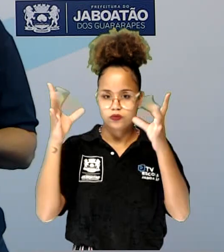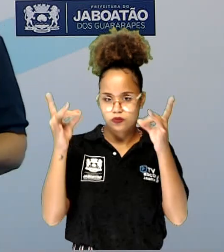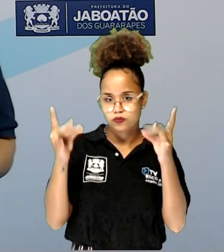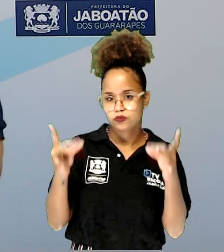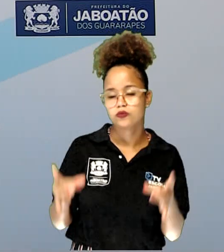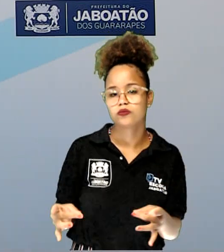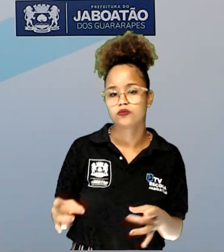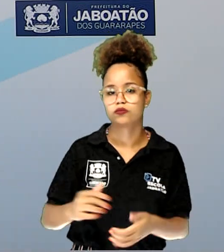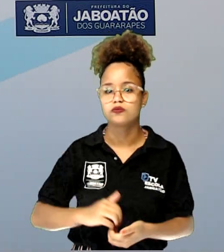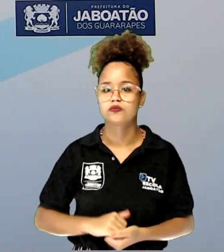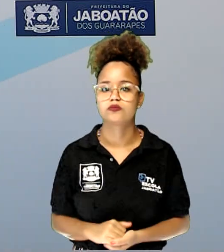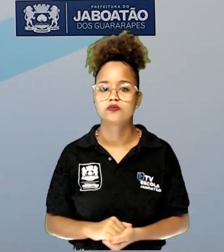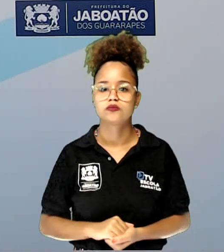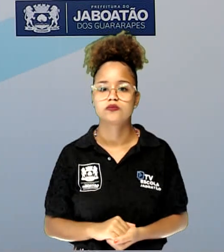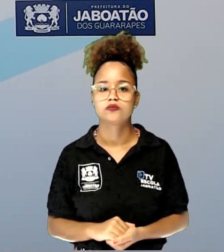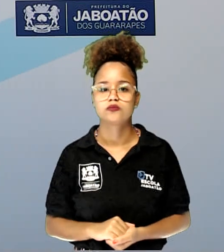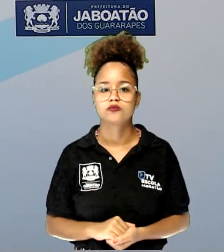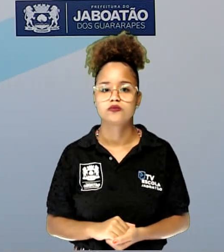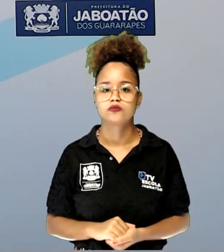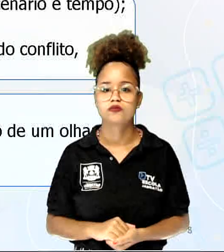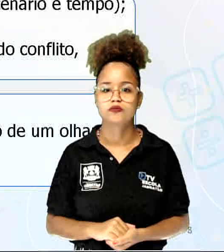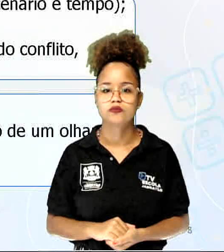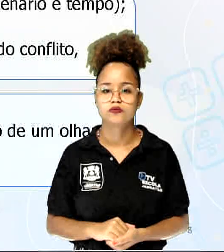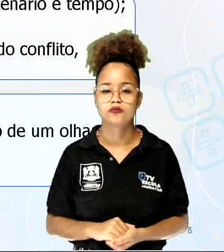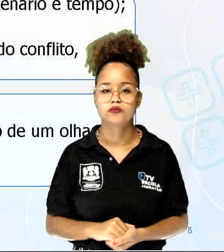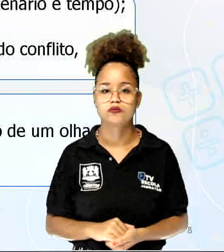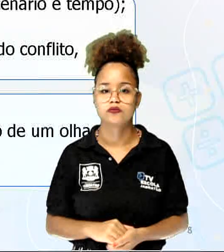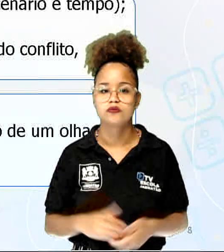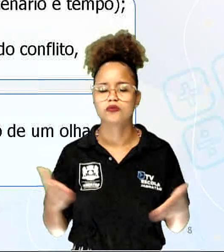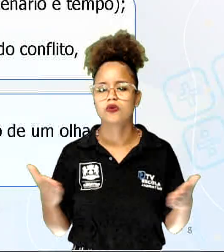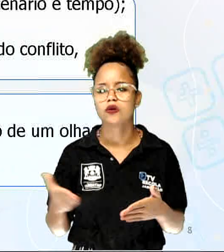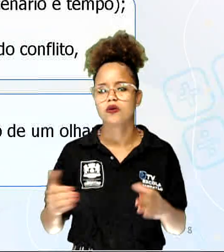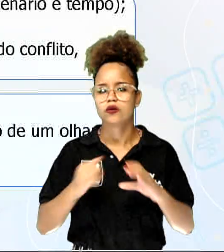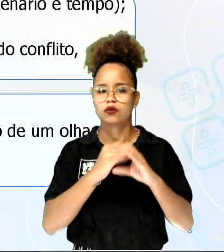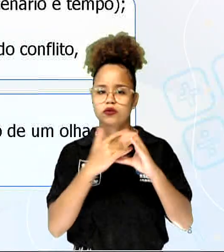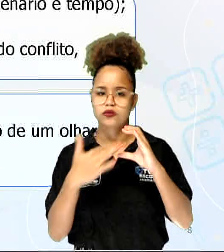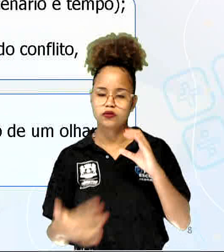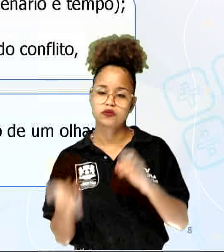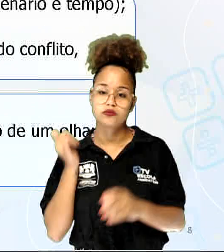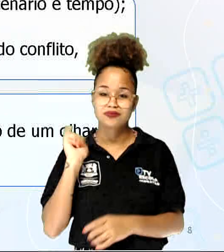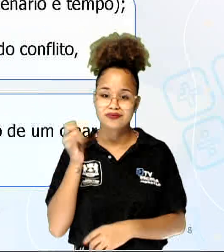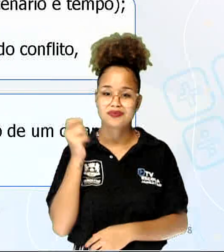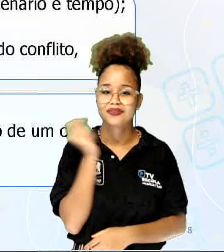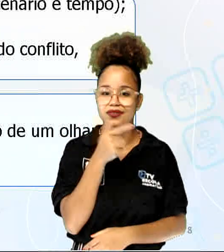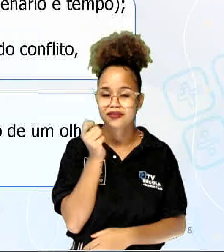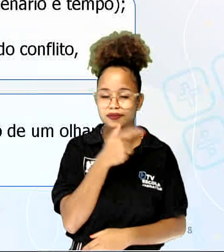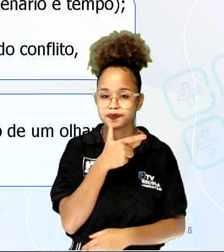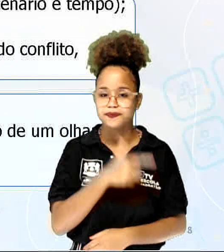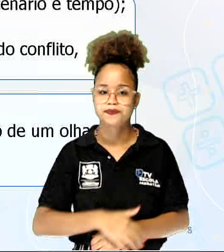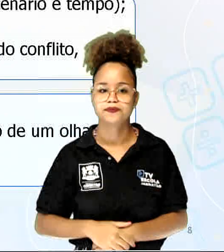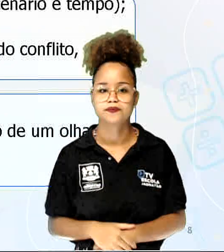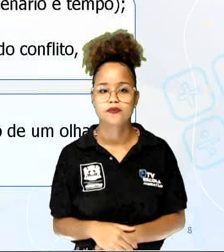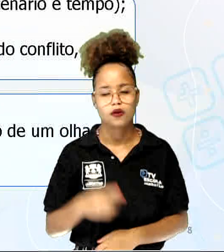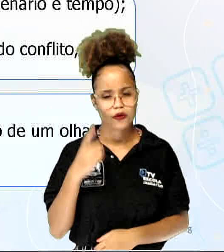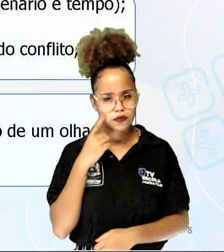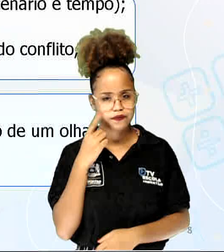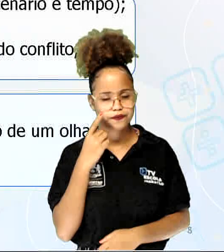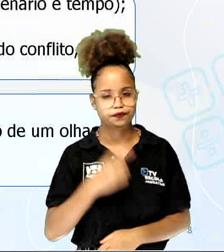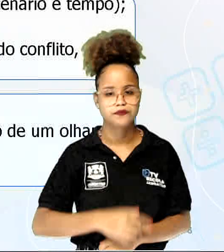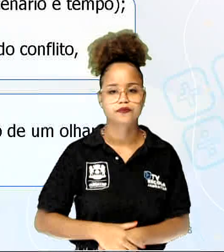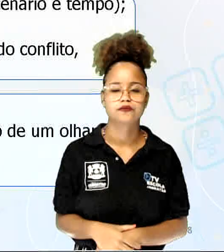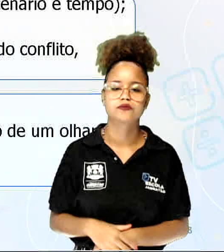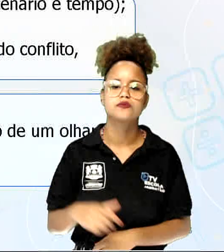as personagens. Agora, as características do conto de humor. Vejam, nós temos